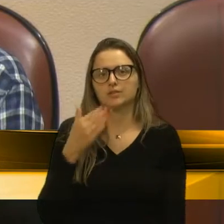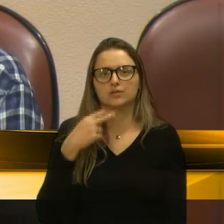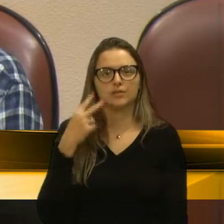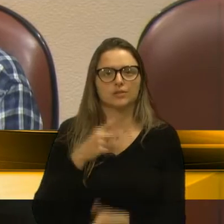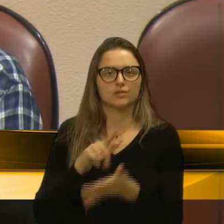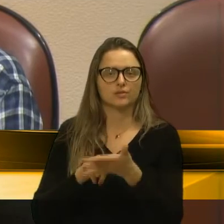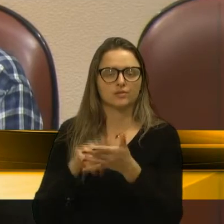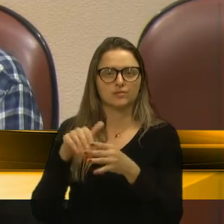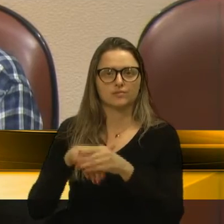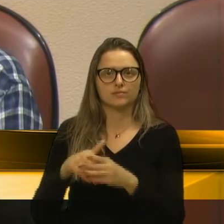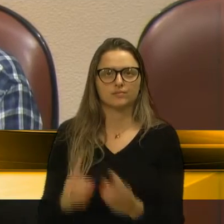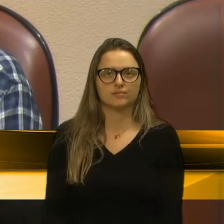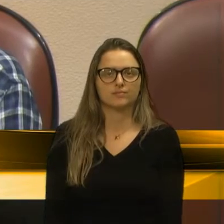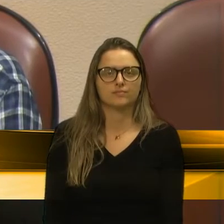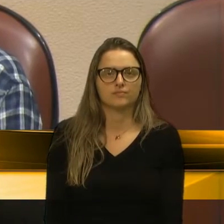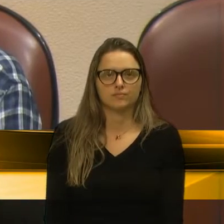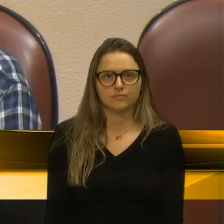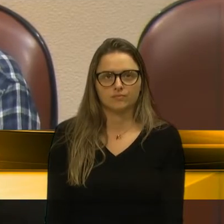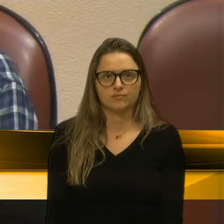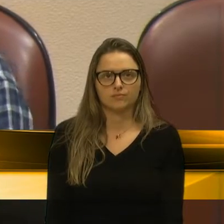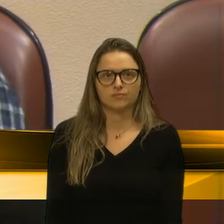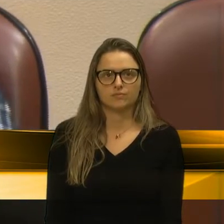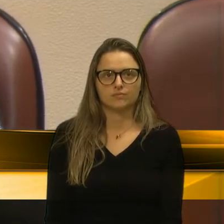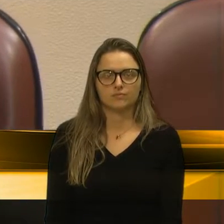solicito aos vereadores que registrem seus votos.